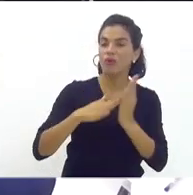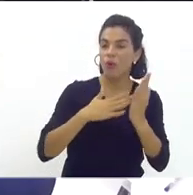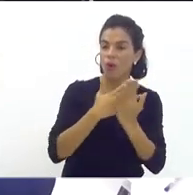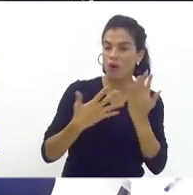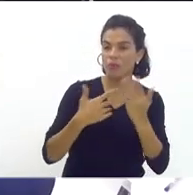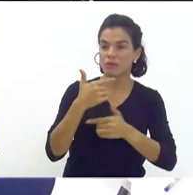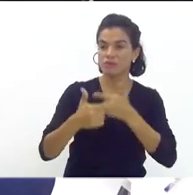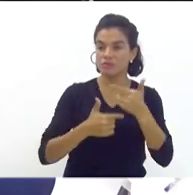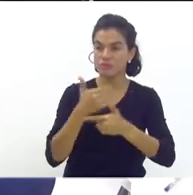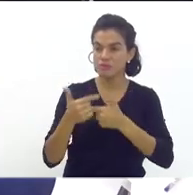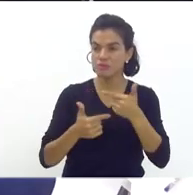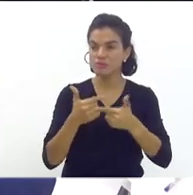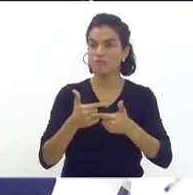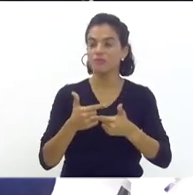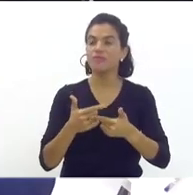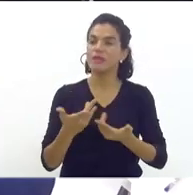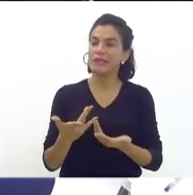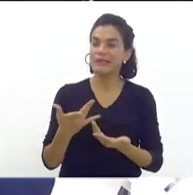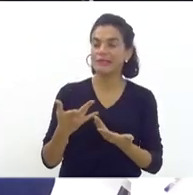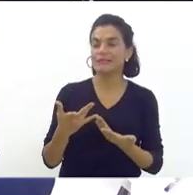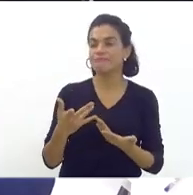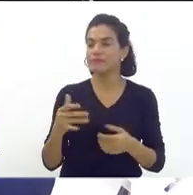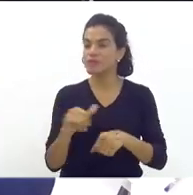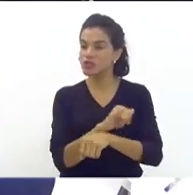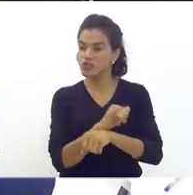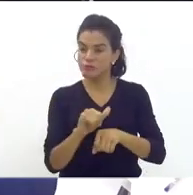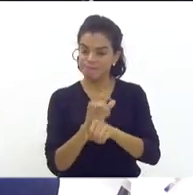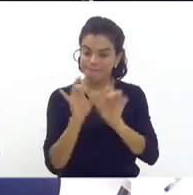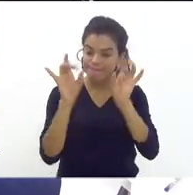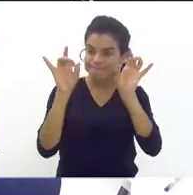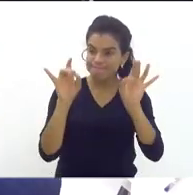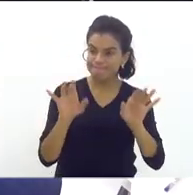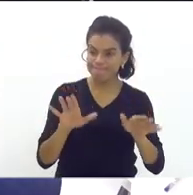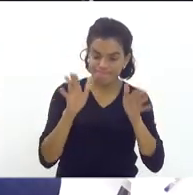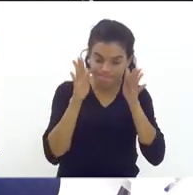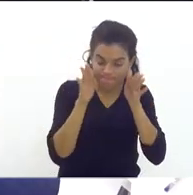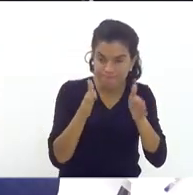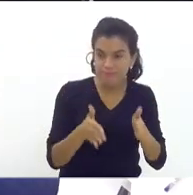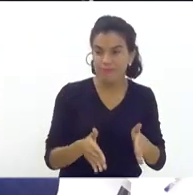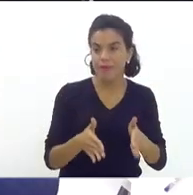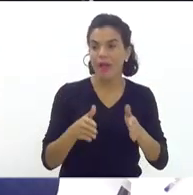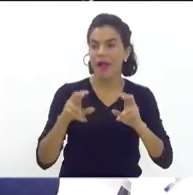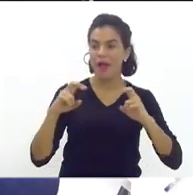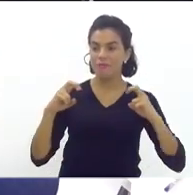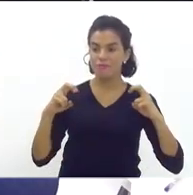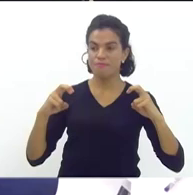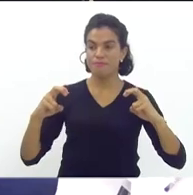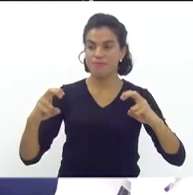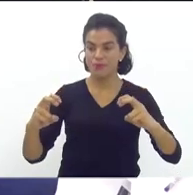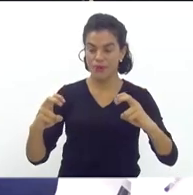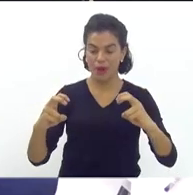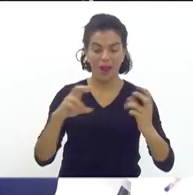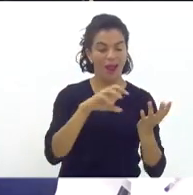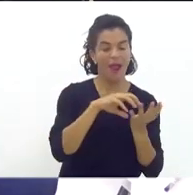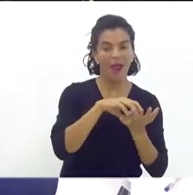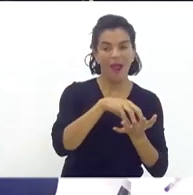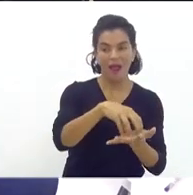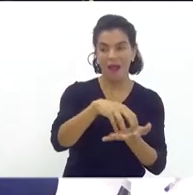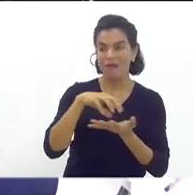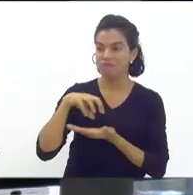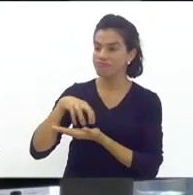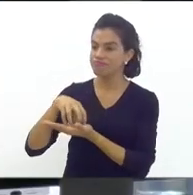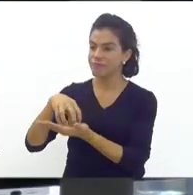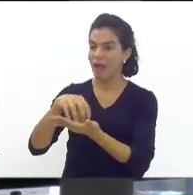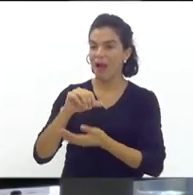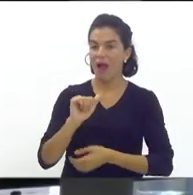e fazer de forma extraordinária auitiva das agências só deixando claro